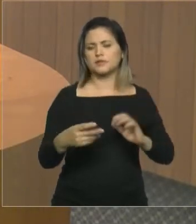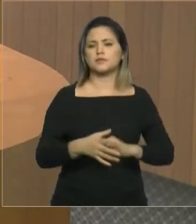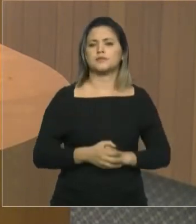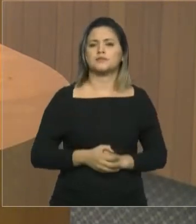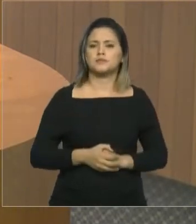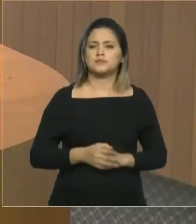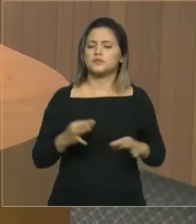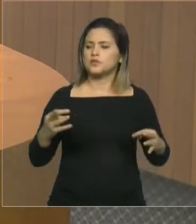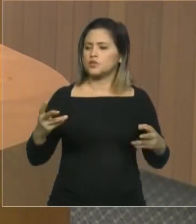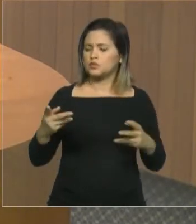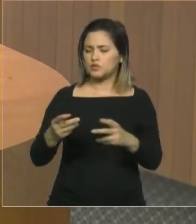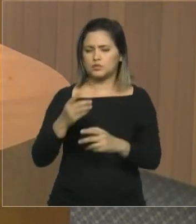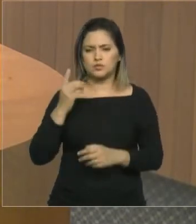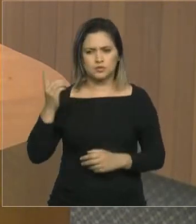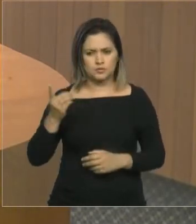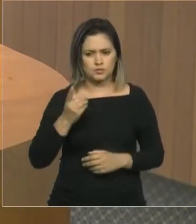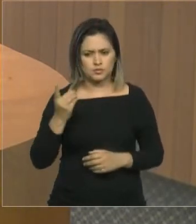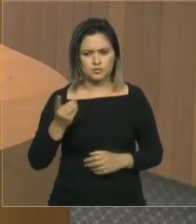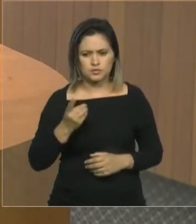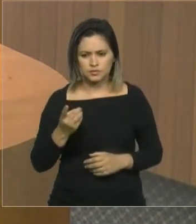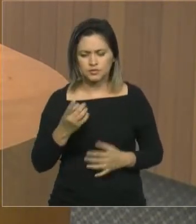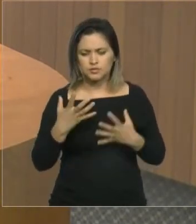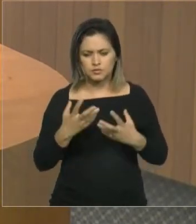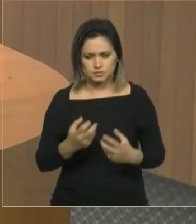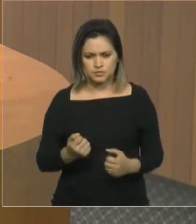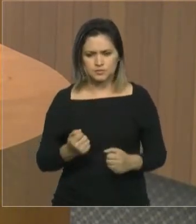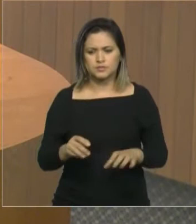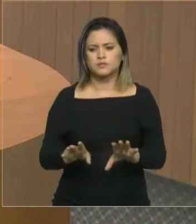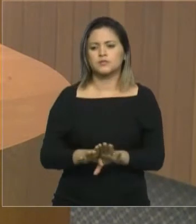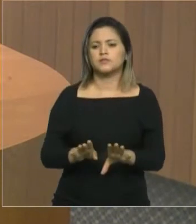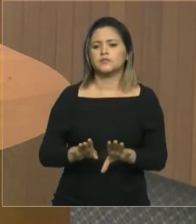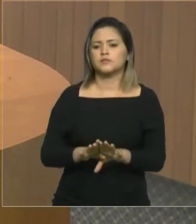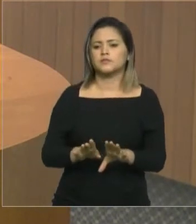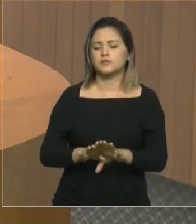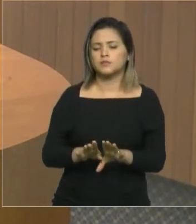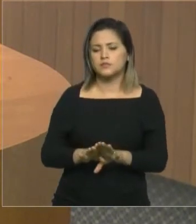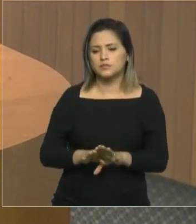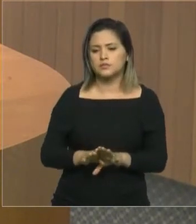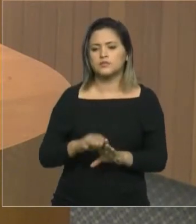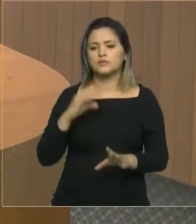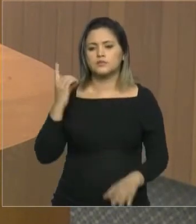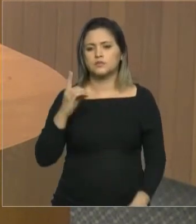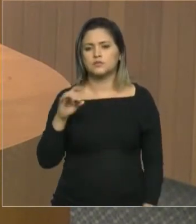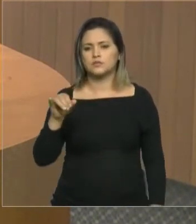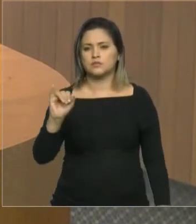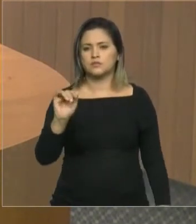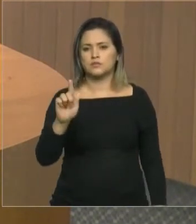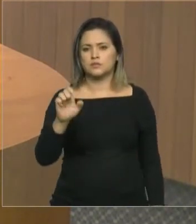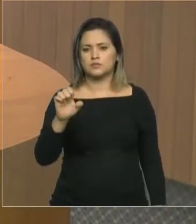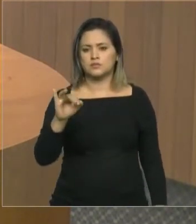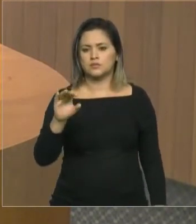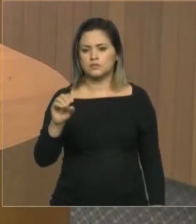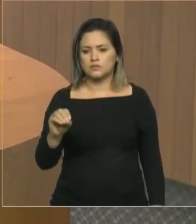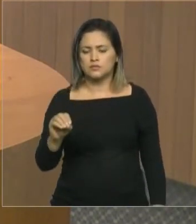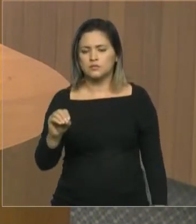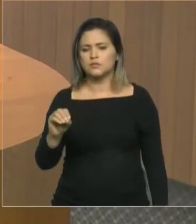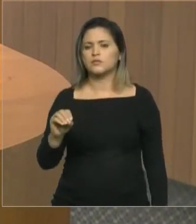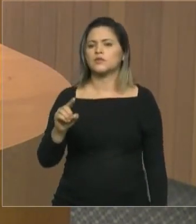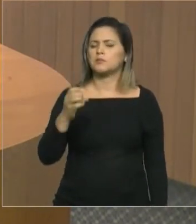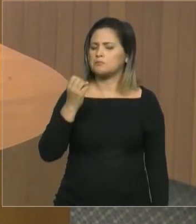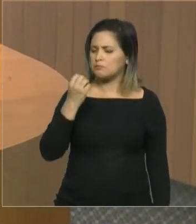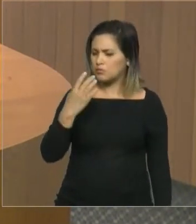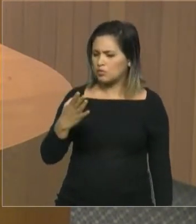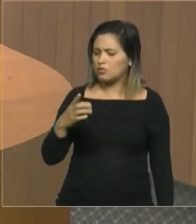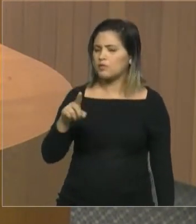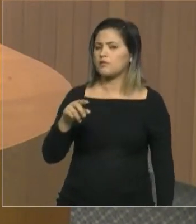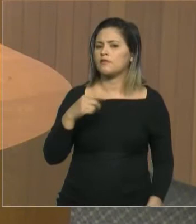os parlamentares e fazendo um registro, deputado doutor Iglésio, você foi muito feliz quando falou do sistema único de saúde